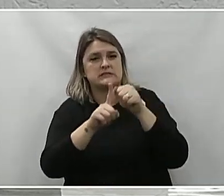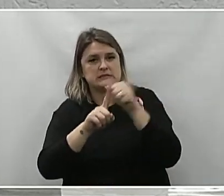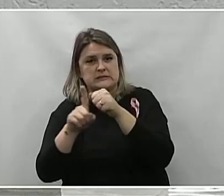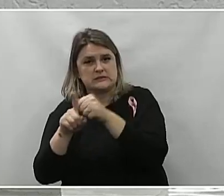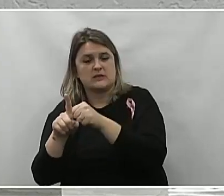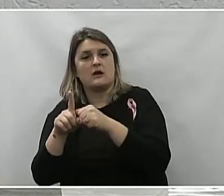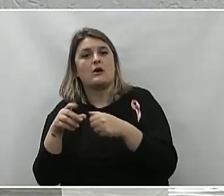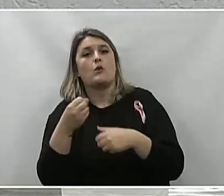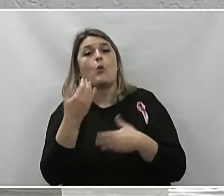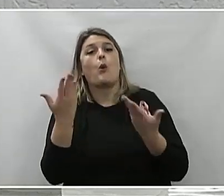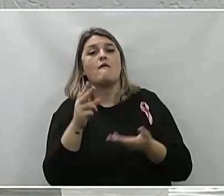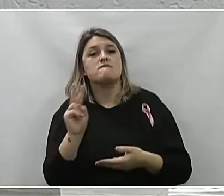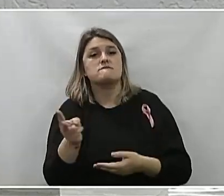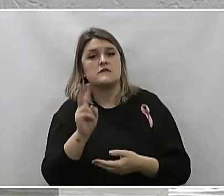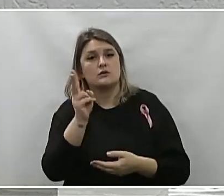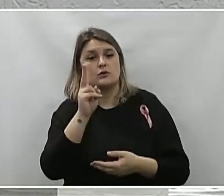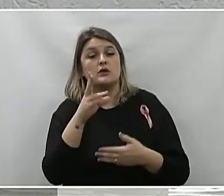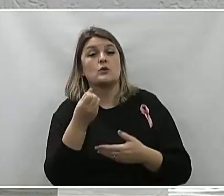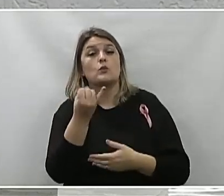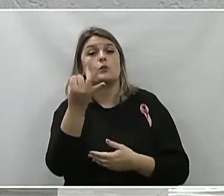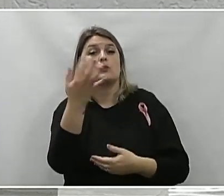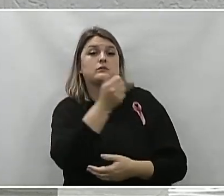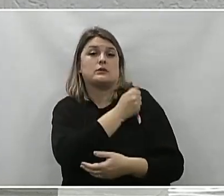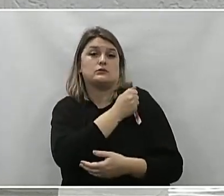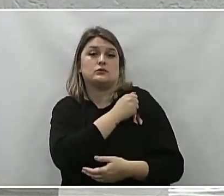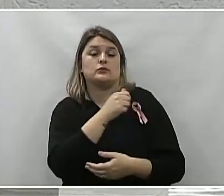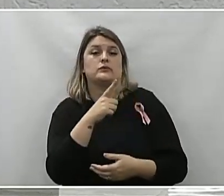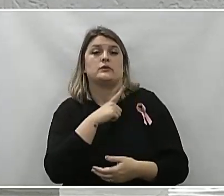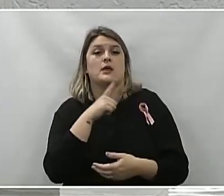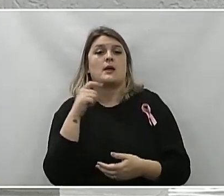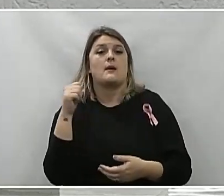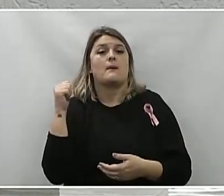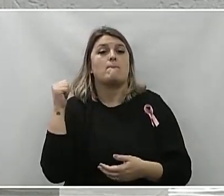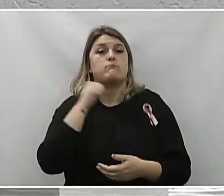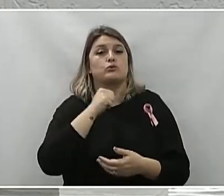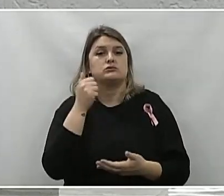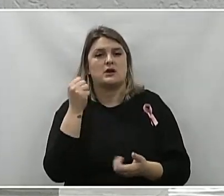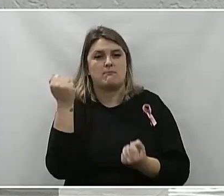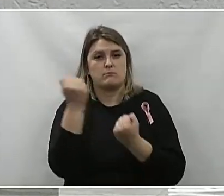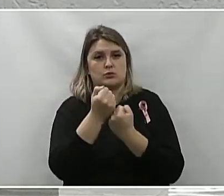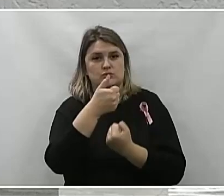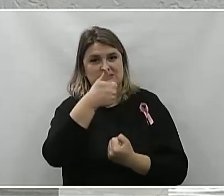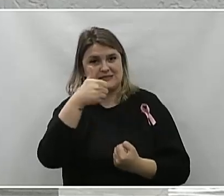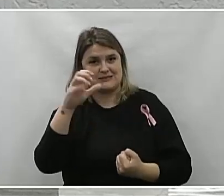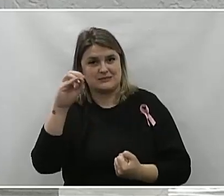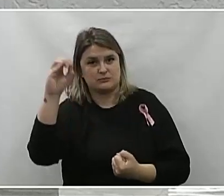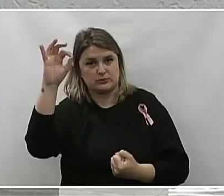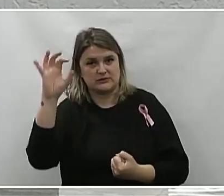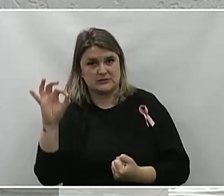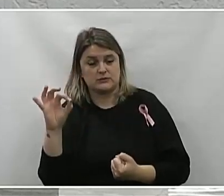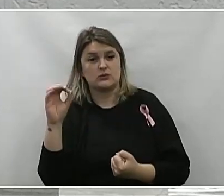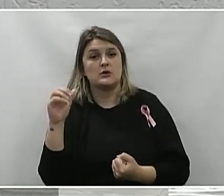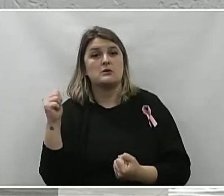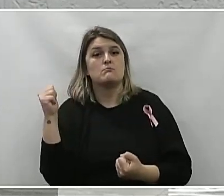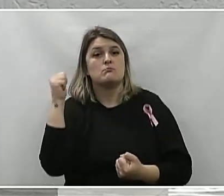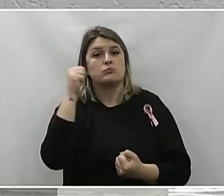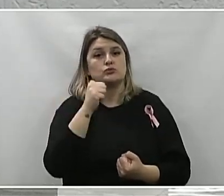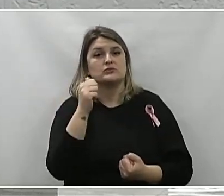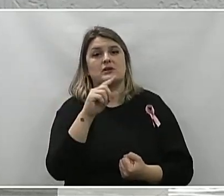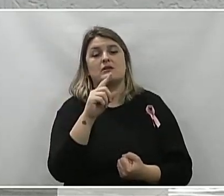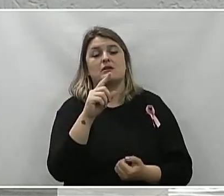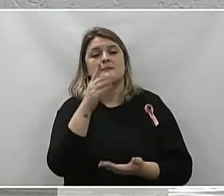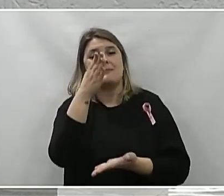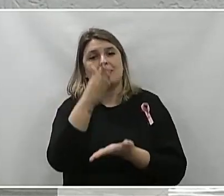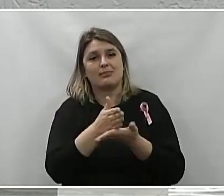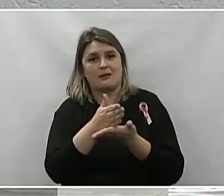respectivos valores e quantos são bolsistas 100% integrais e aqueles bolsistas que não são